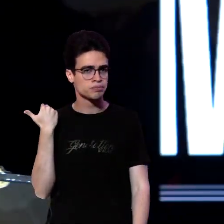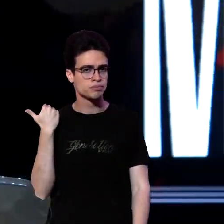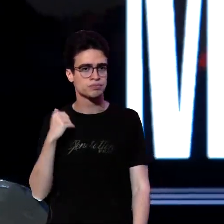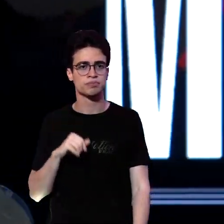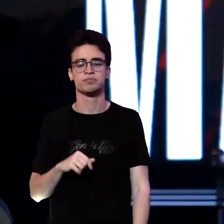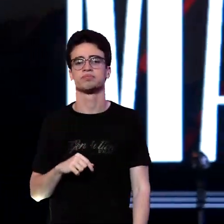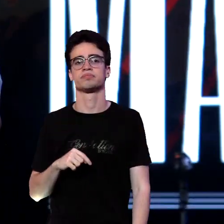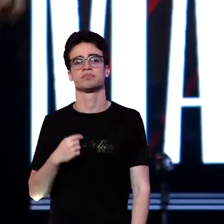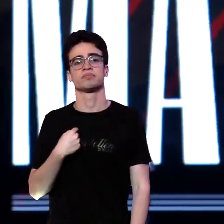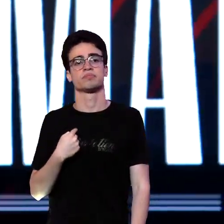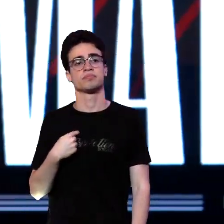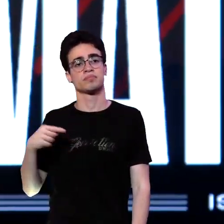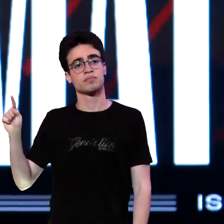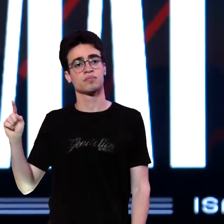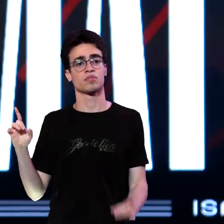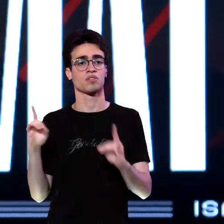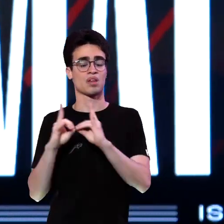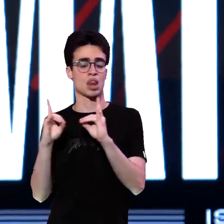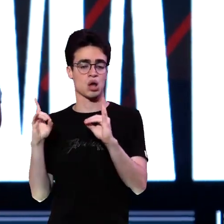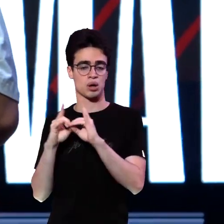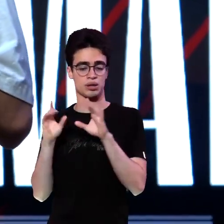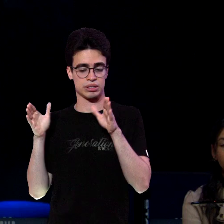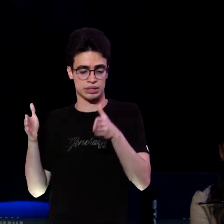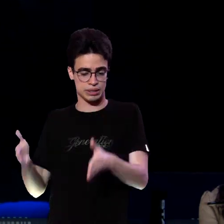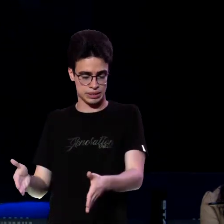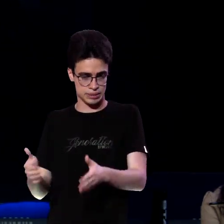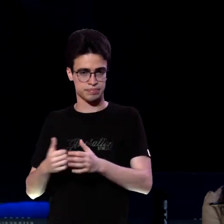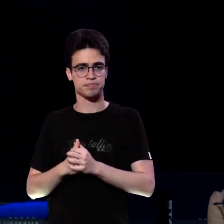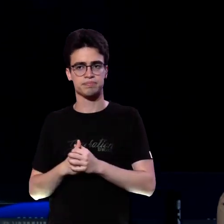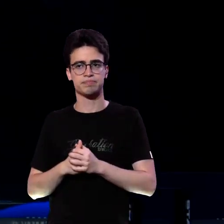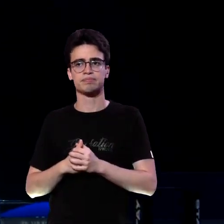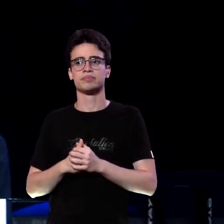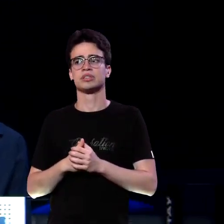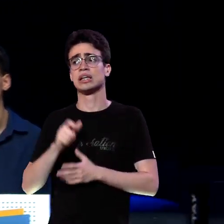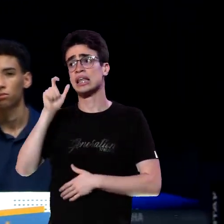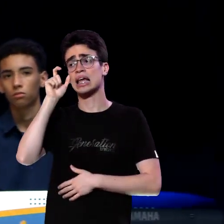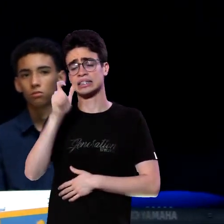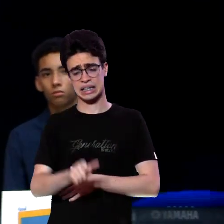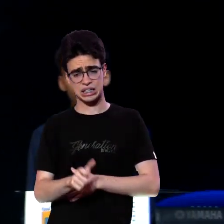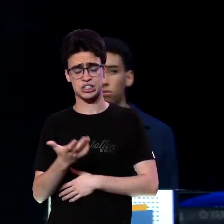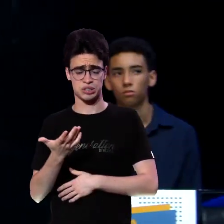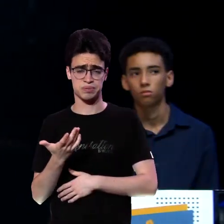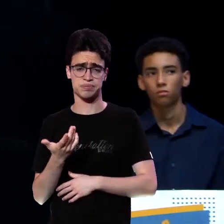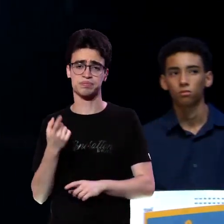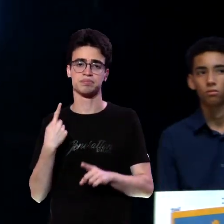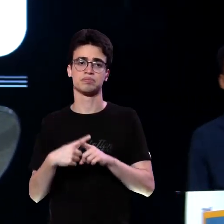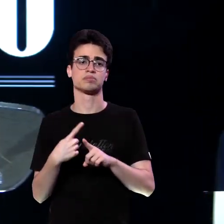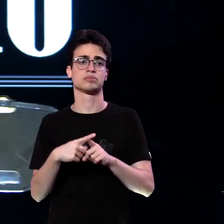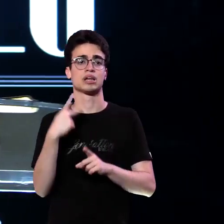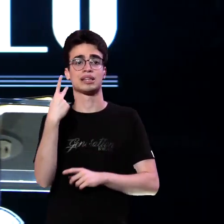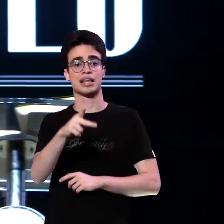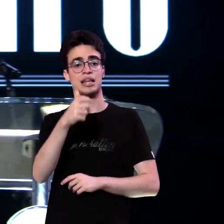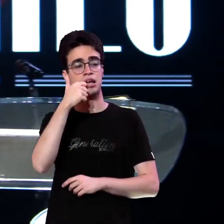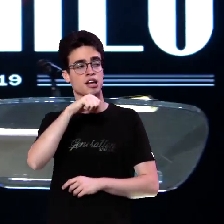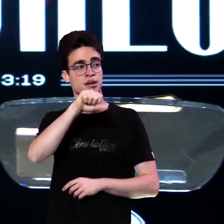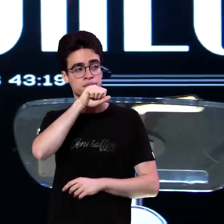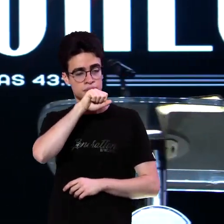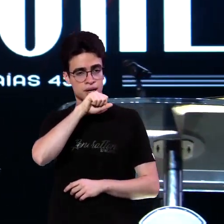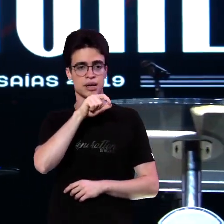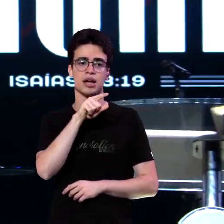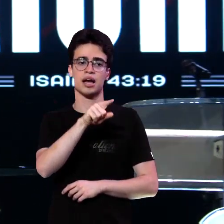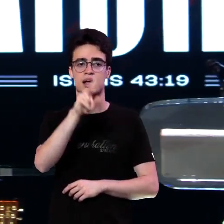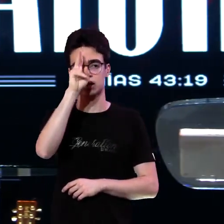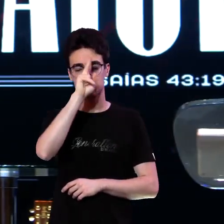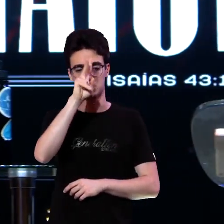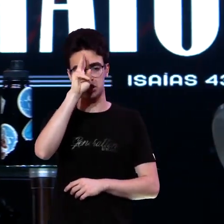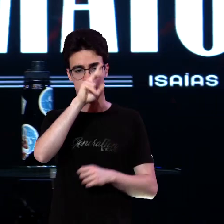E eu fui no velório desse menino. E foi interessante que a mãe dele começou a me contar a